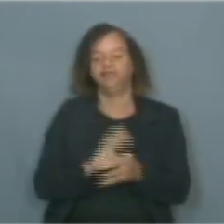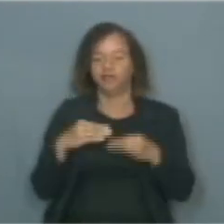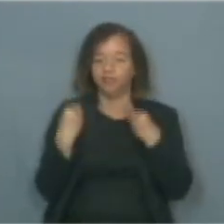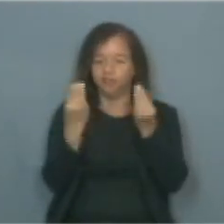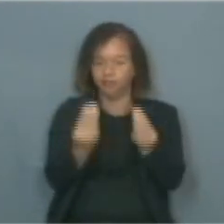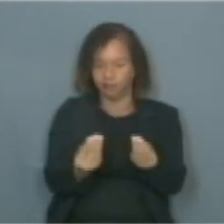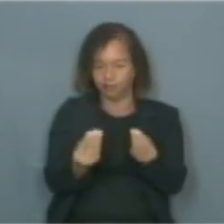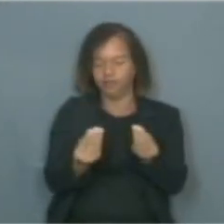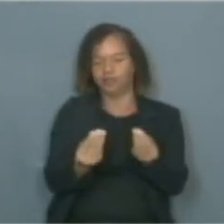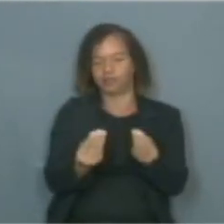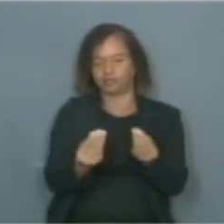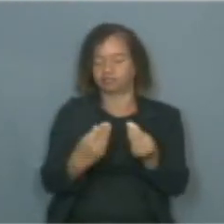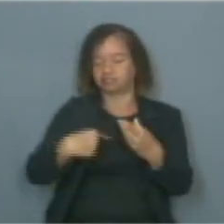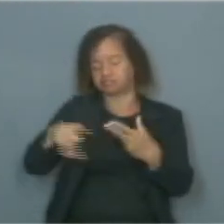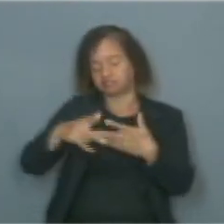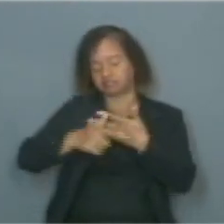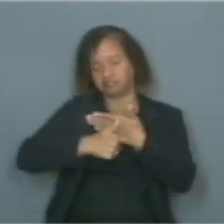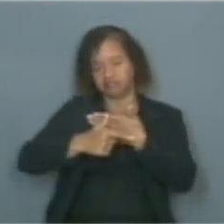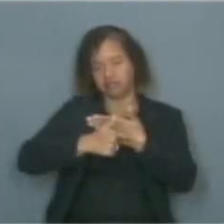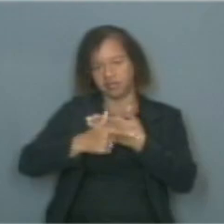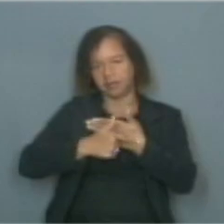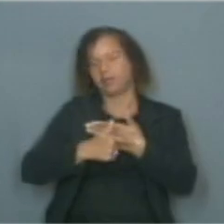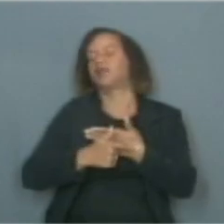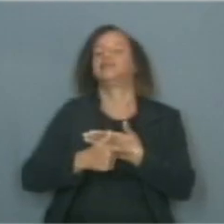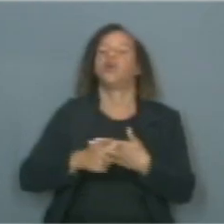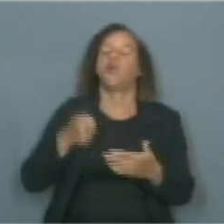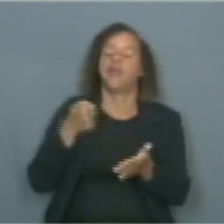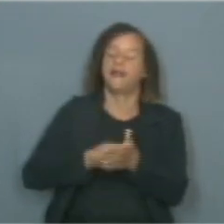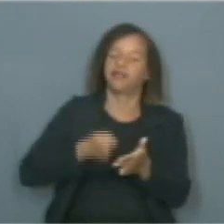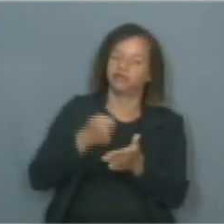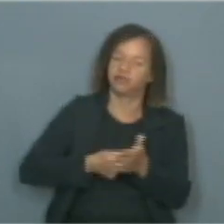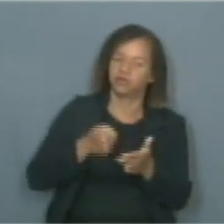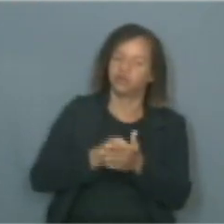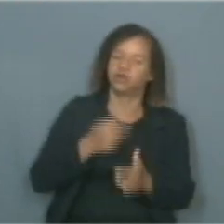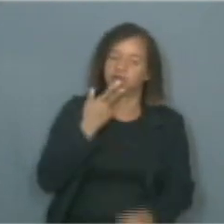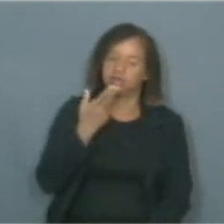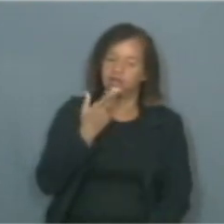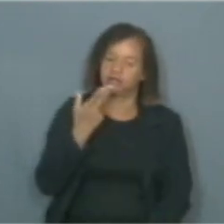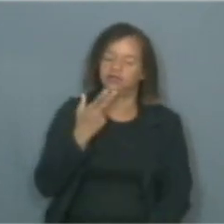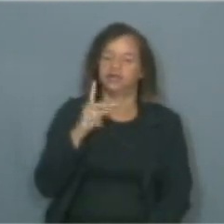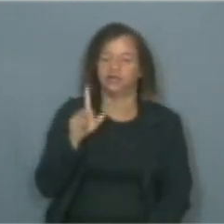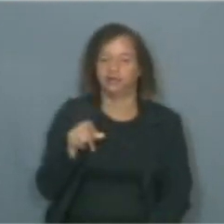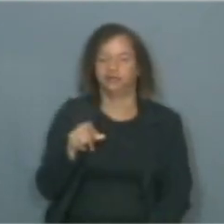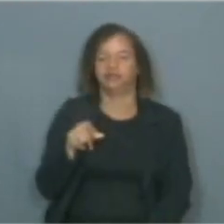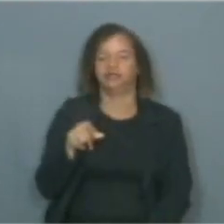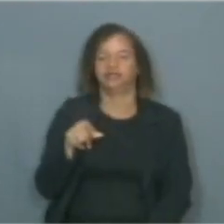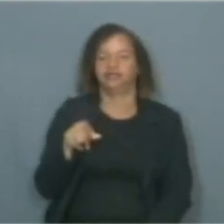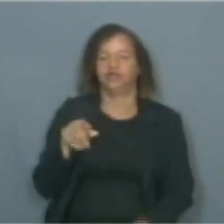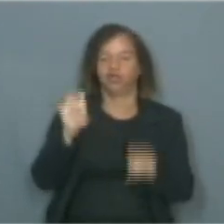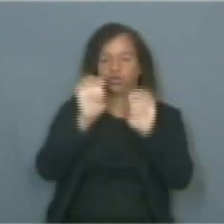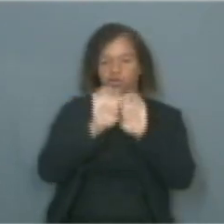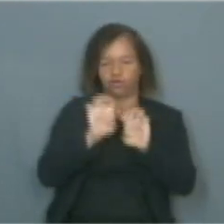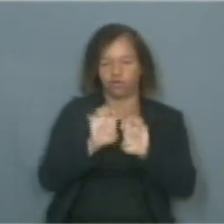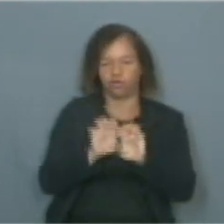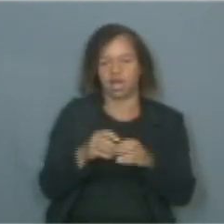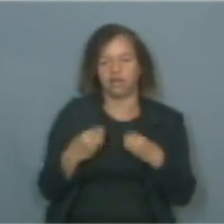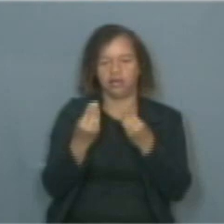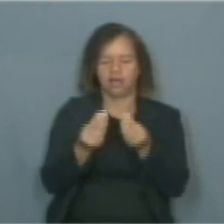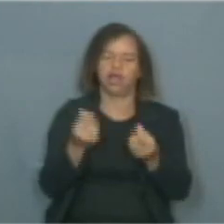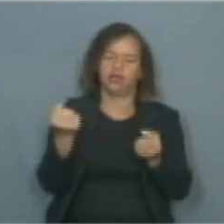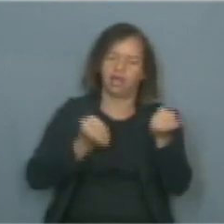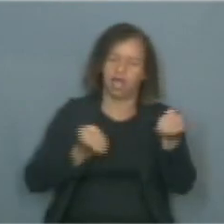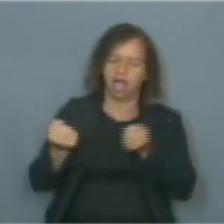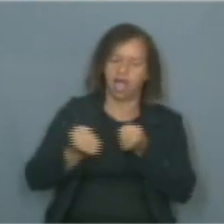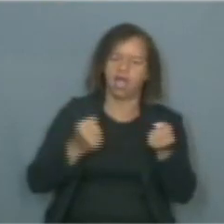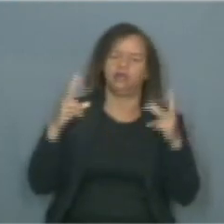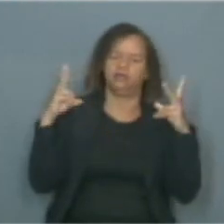em prática o seu papel. E aí eu reforço que quando a gente trata das questões estruturais, como entrega de